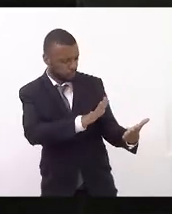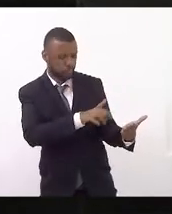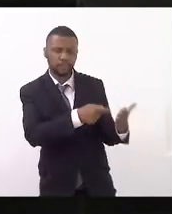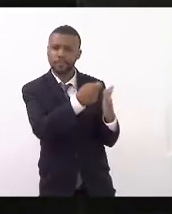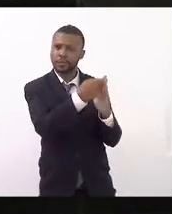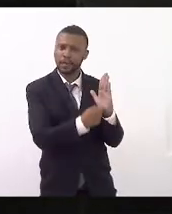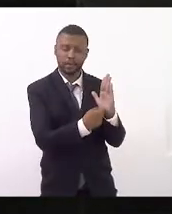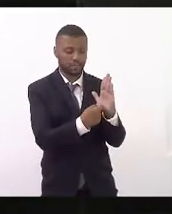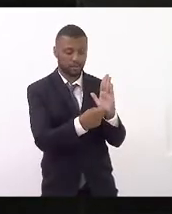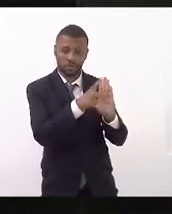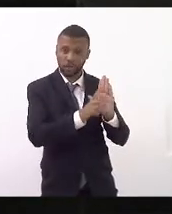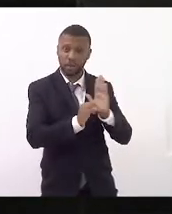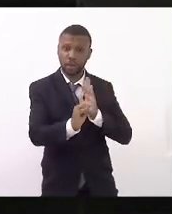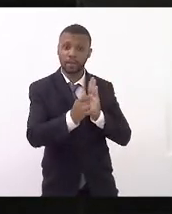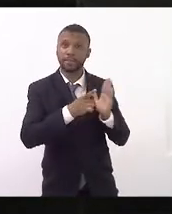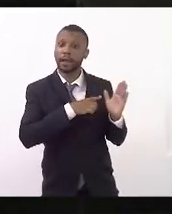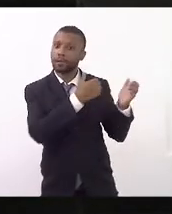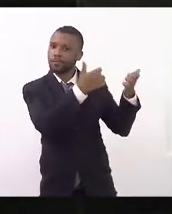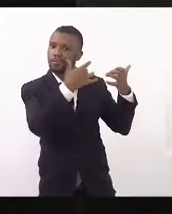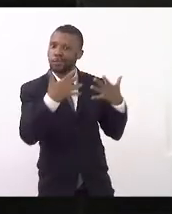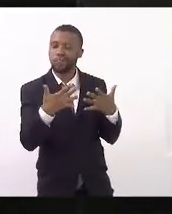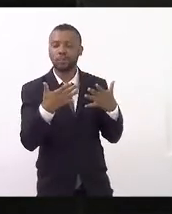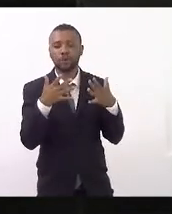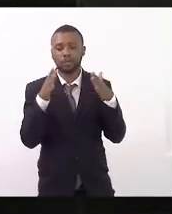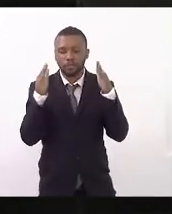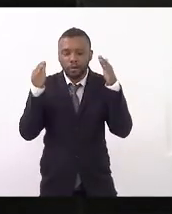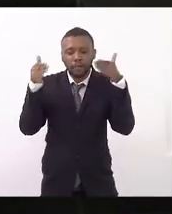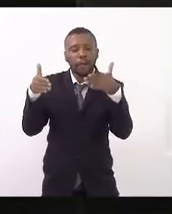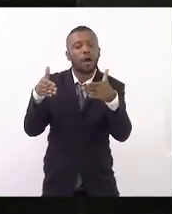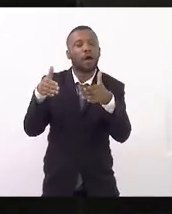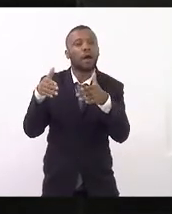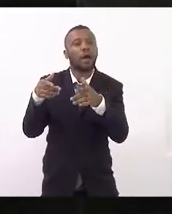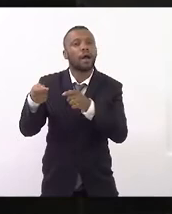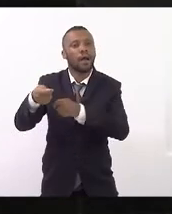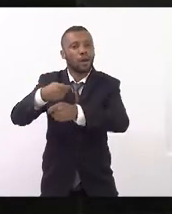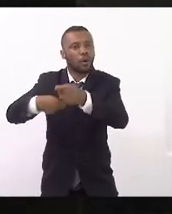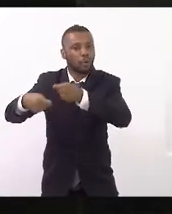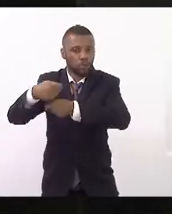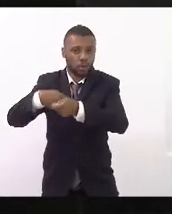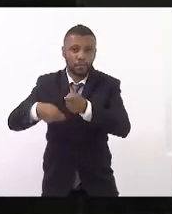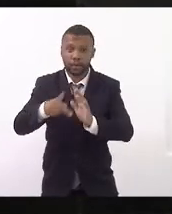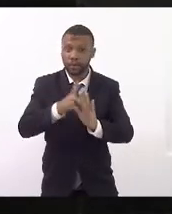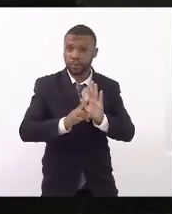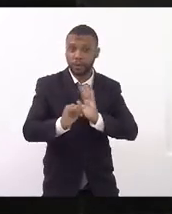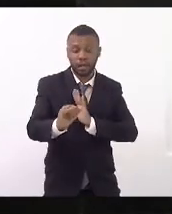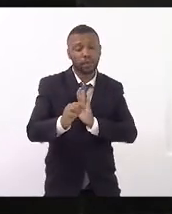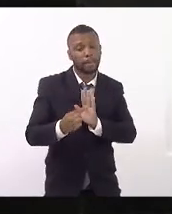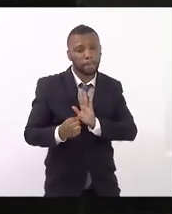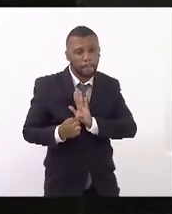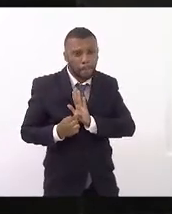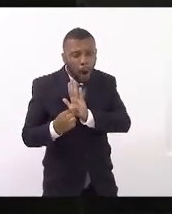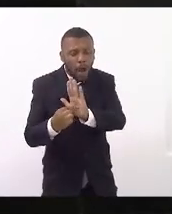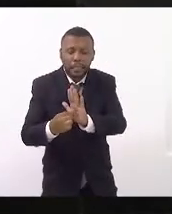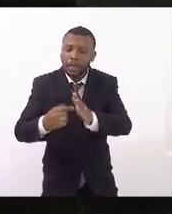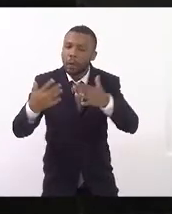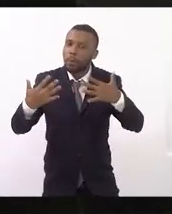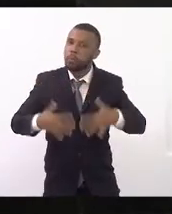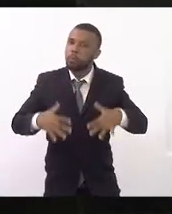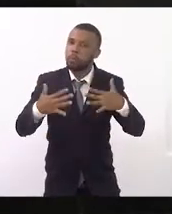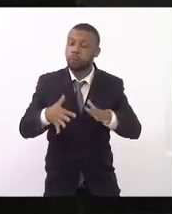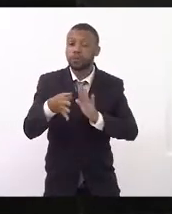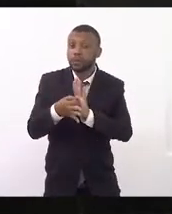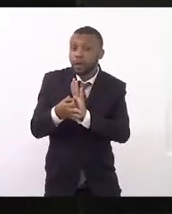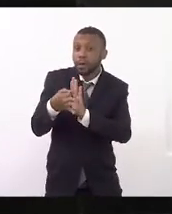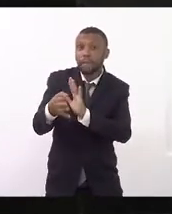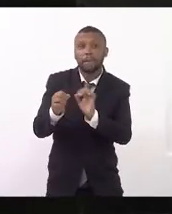se trata, do ponto de vista econômico, de um projeto que apresenta robustez ao argumentar em